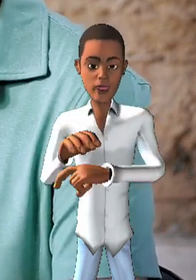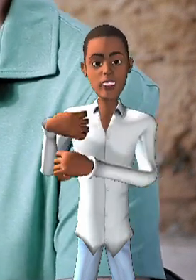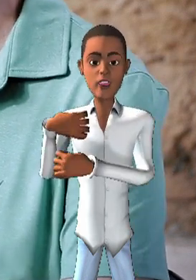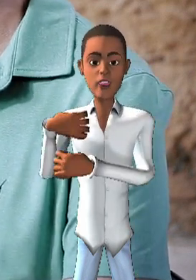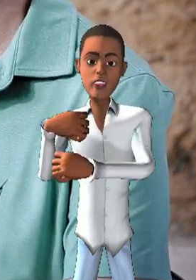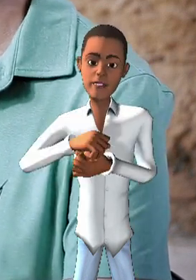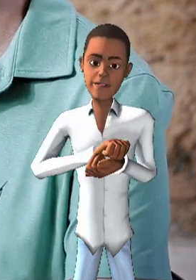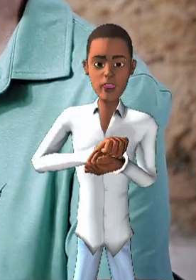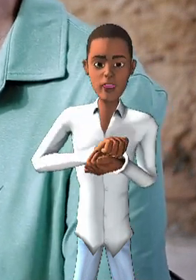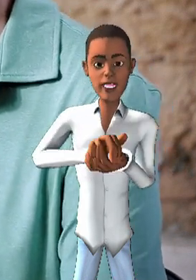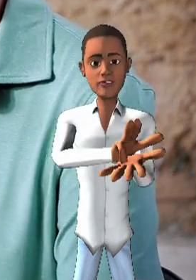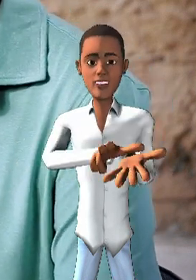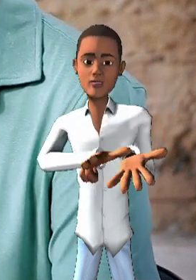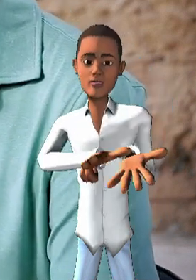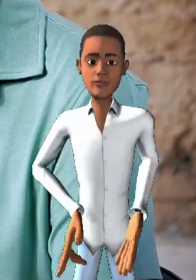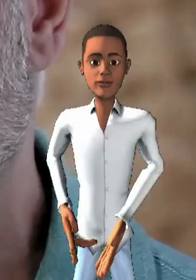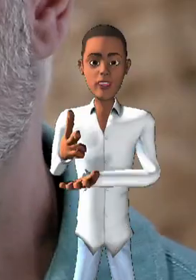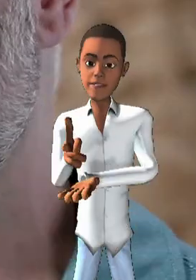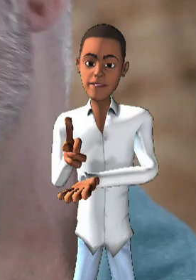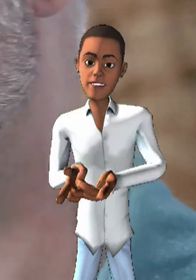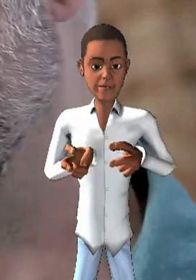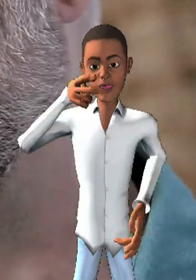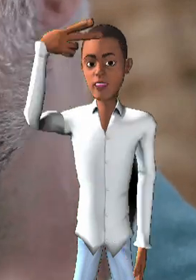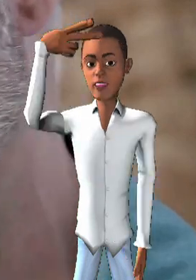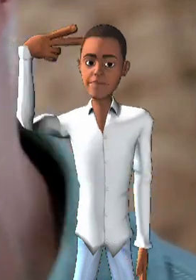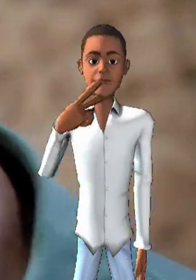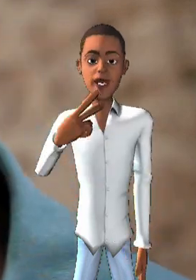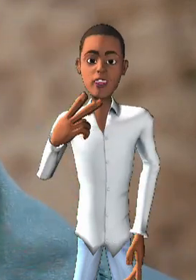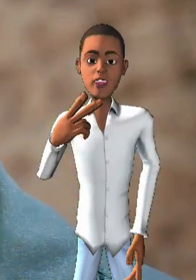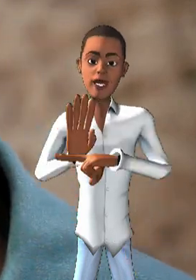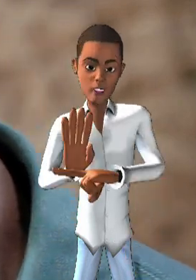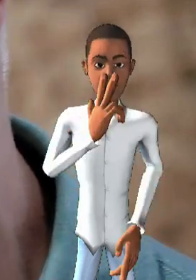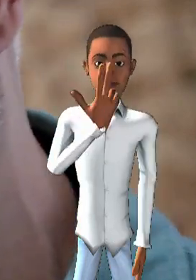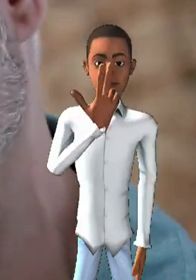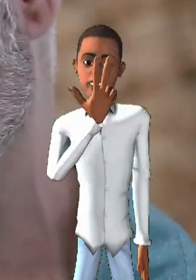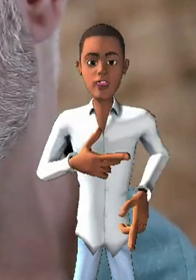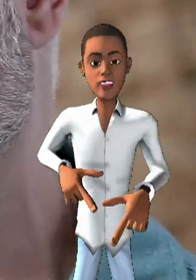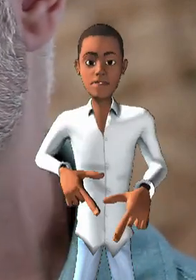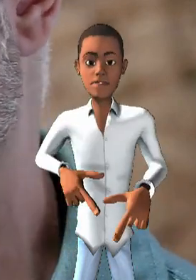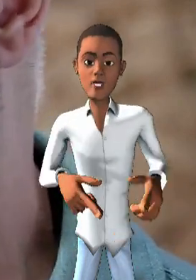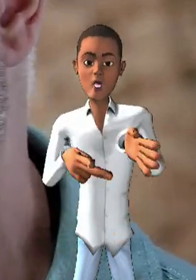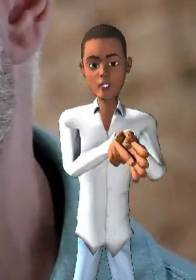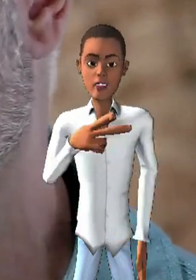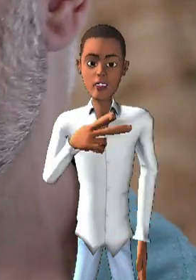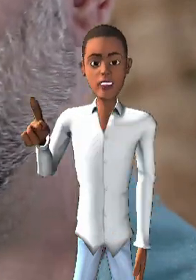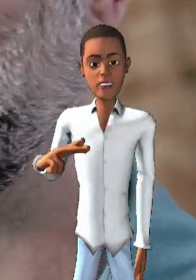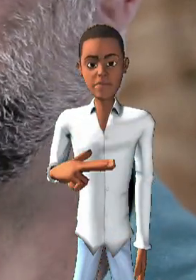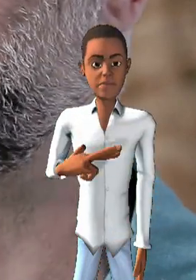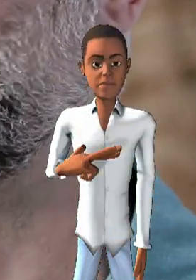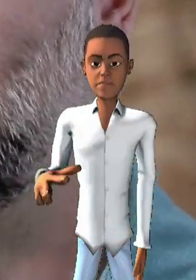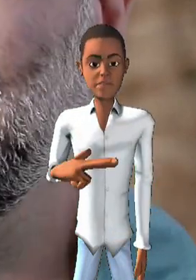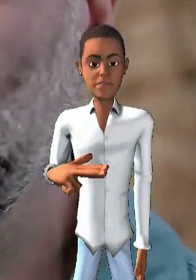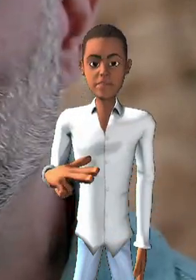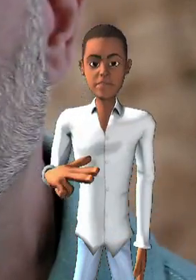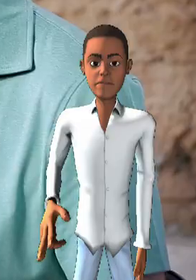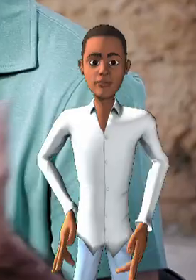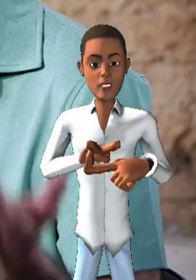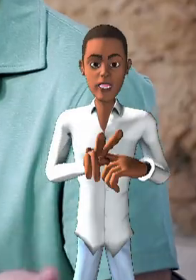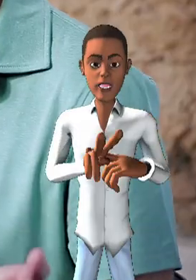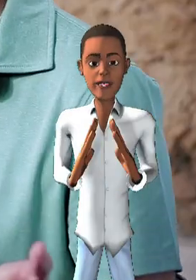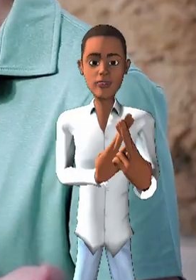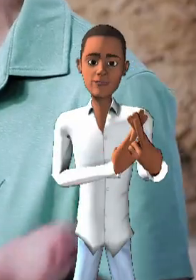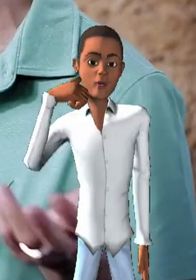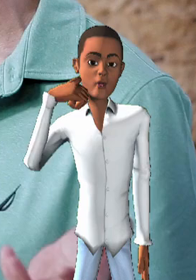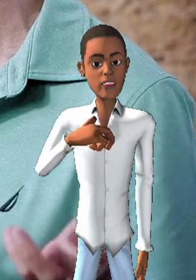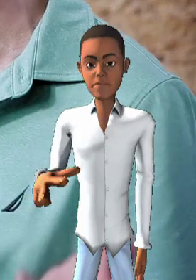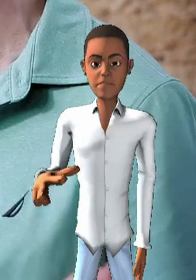ajudo nas tarefas domésticas. E eu sempre chamo a atenção que quando ele diz que ele ajuda, ele não está reconhecendo a tarefa como dele. Então, cuidar